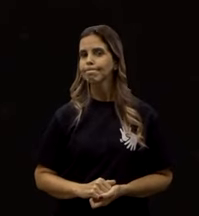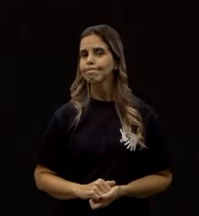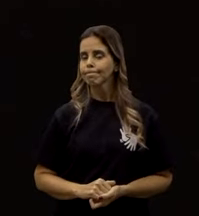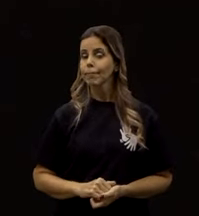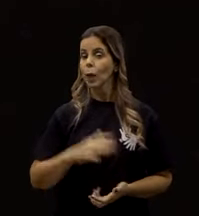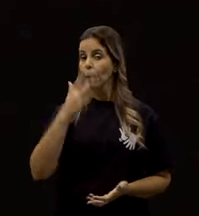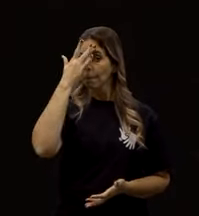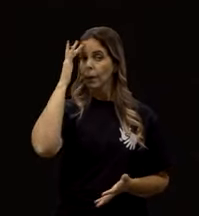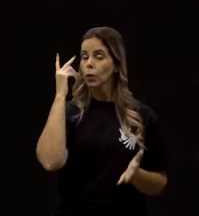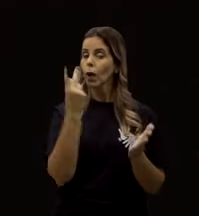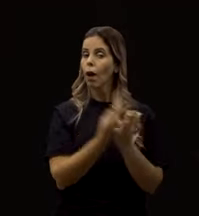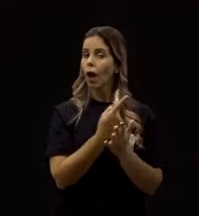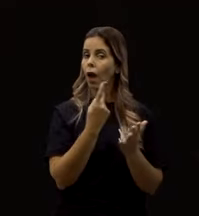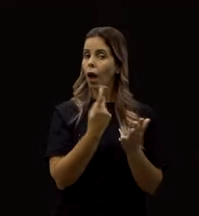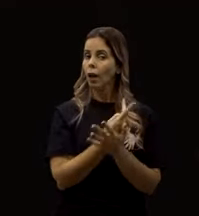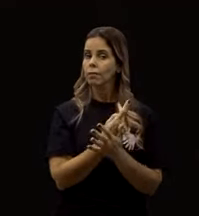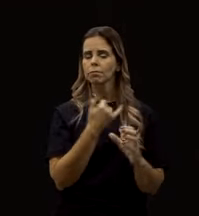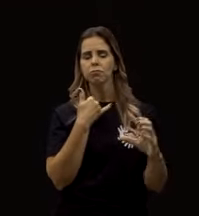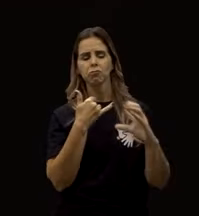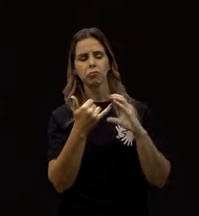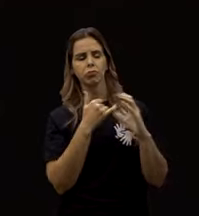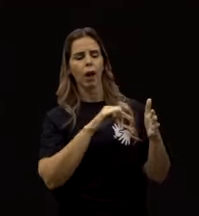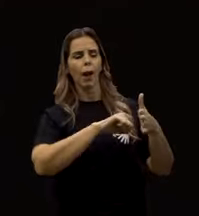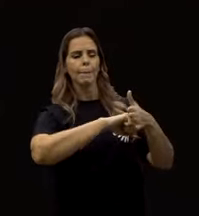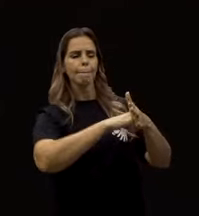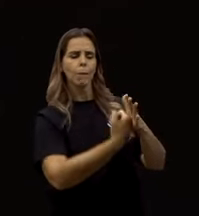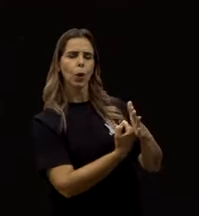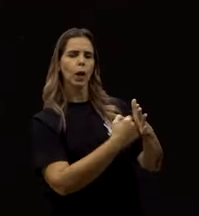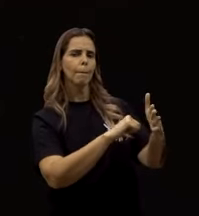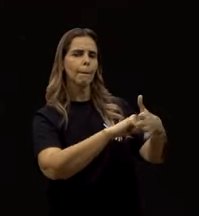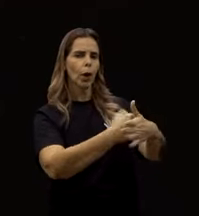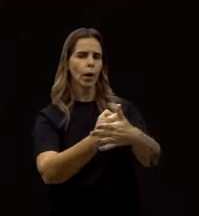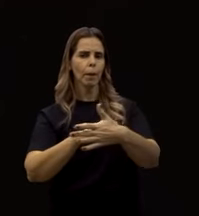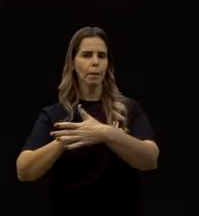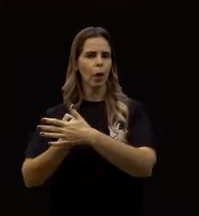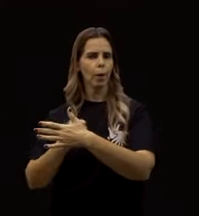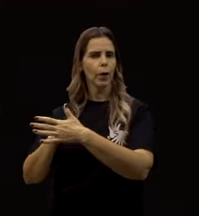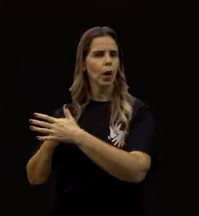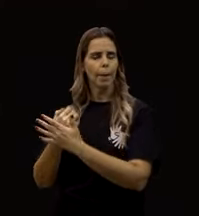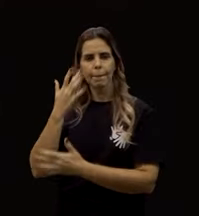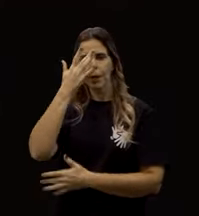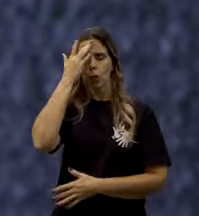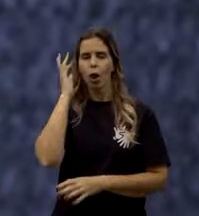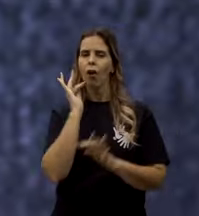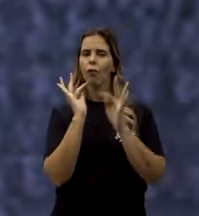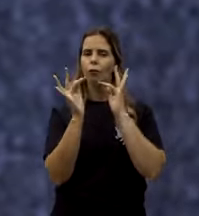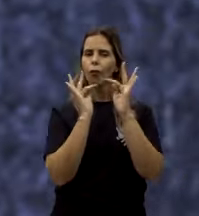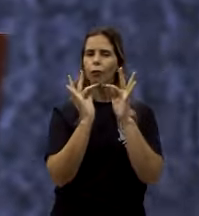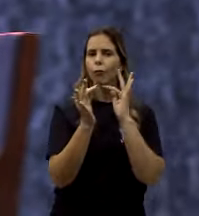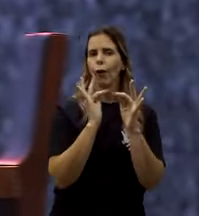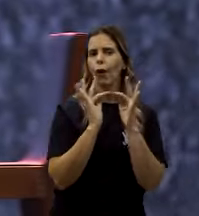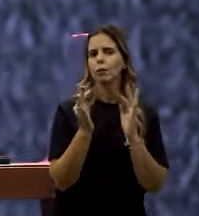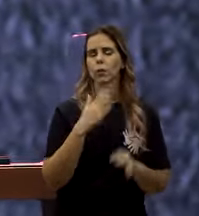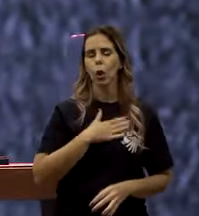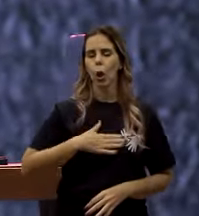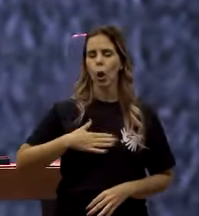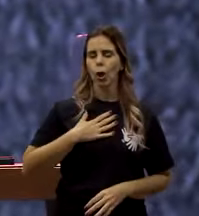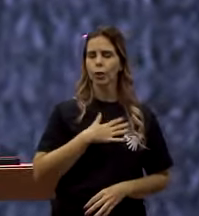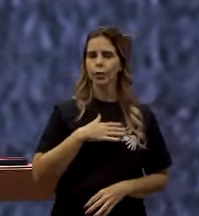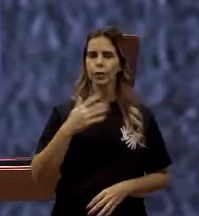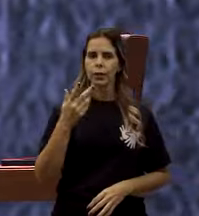você vai pegar o Zap e falar assim vou bloquear Cachorra Bandida sai da minha vida ou foqueira gost de falar mal dos outros sai cobra